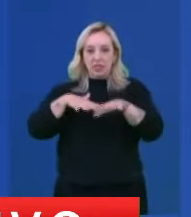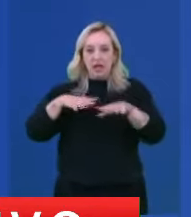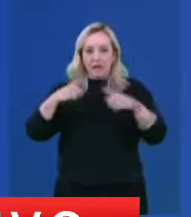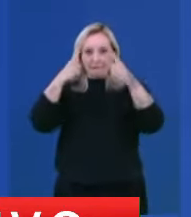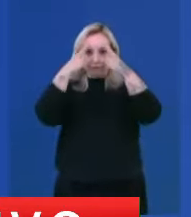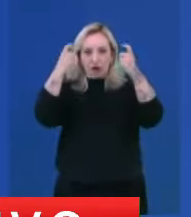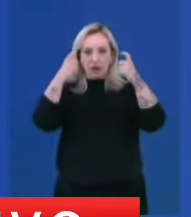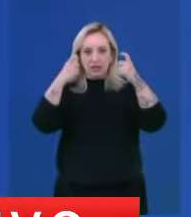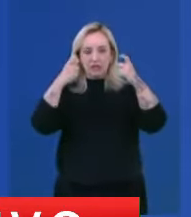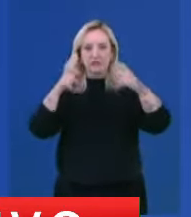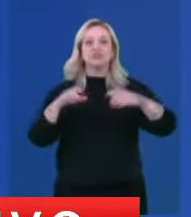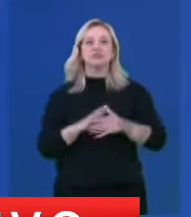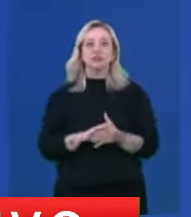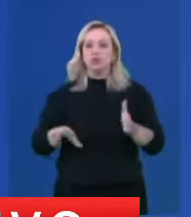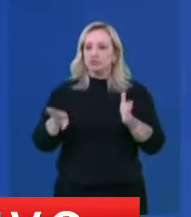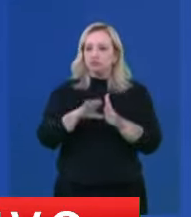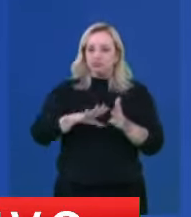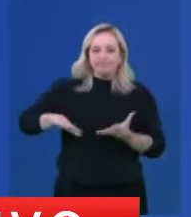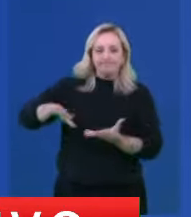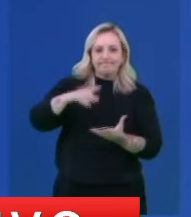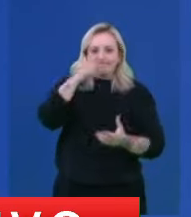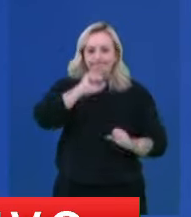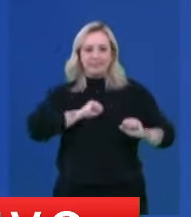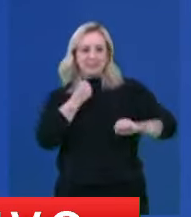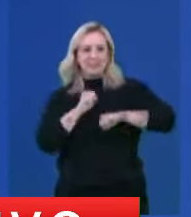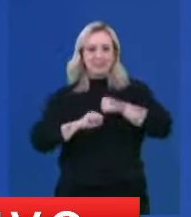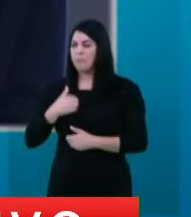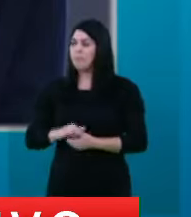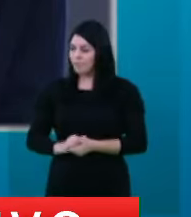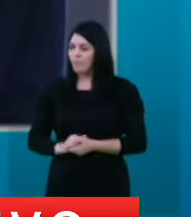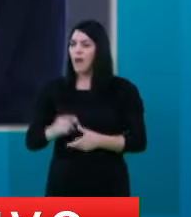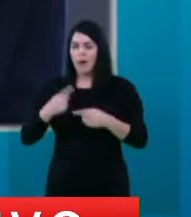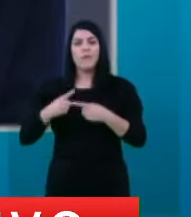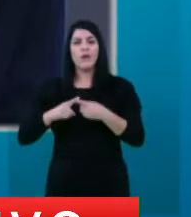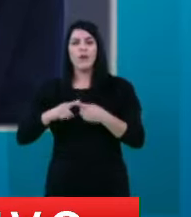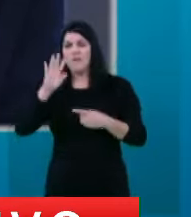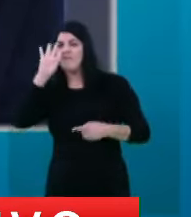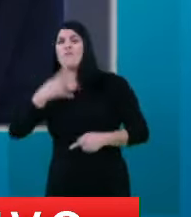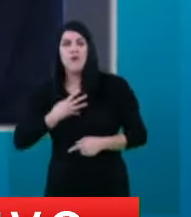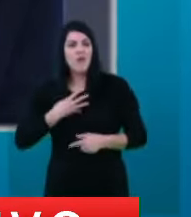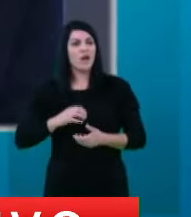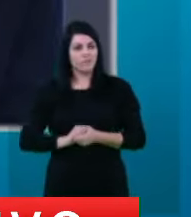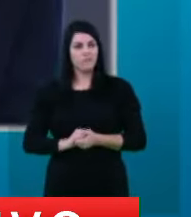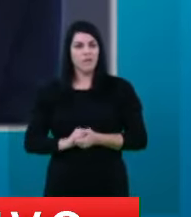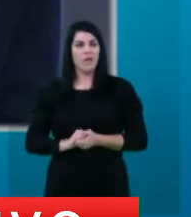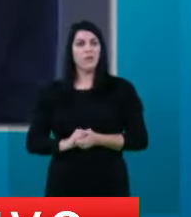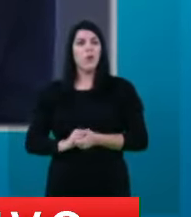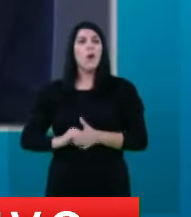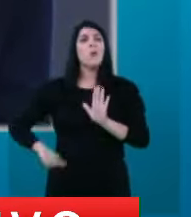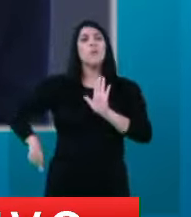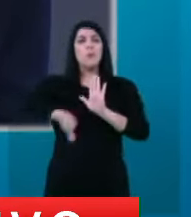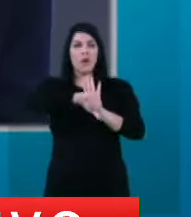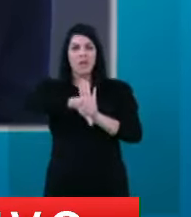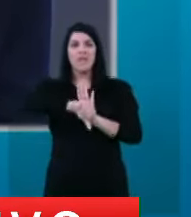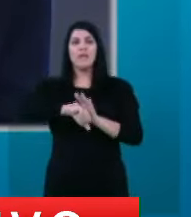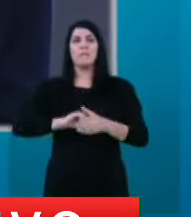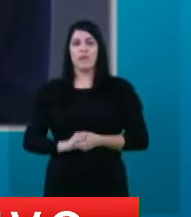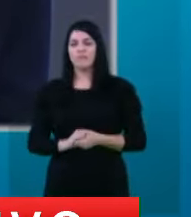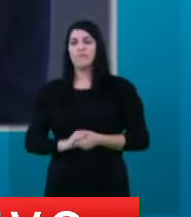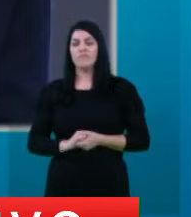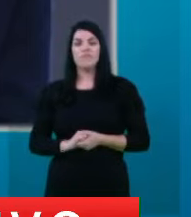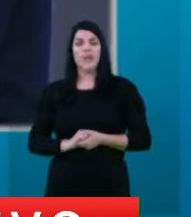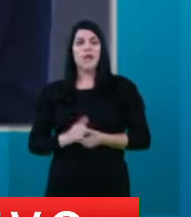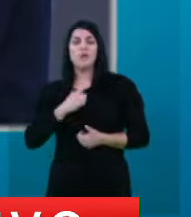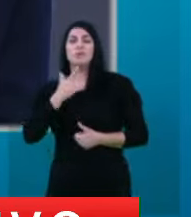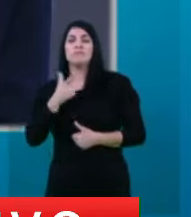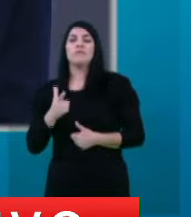politicamente a a o episódio da cadeirada e Marina Helena tentou trazer o debate mais pro ponto ideológico e